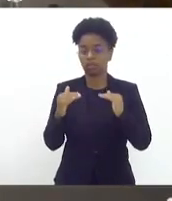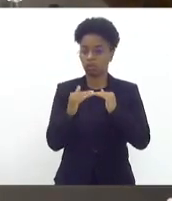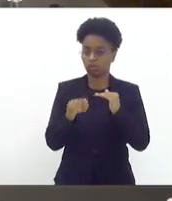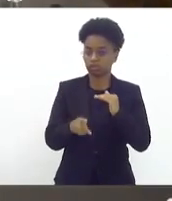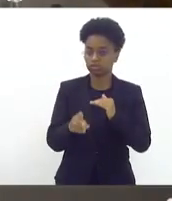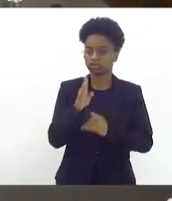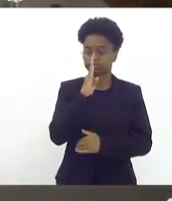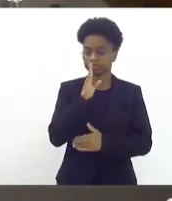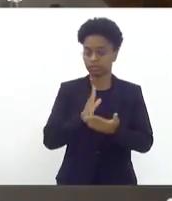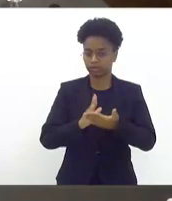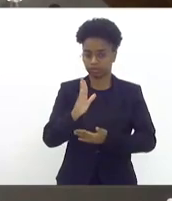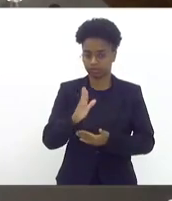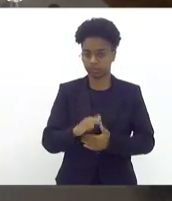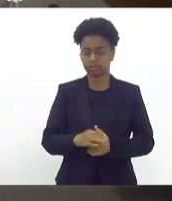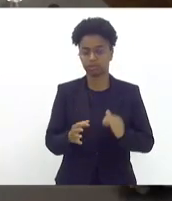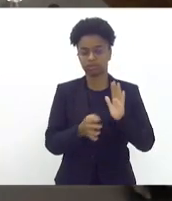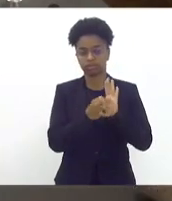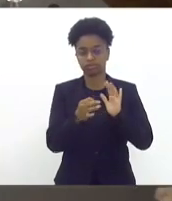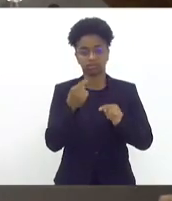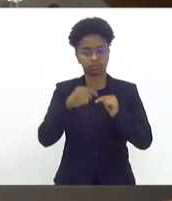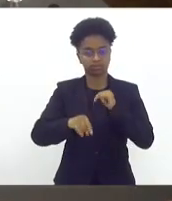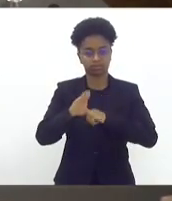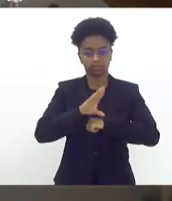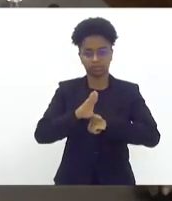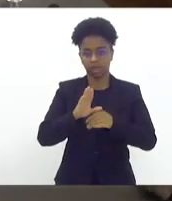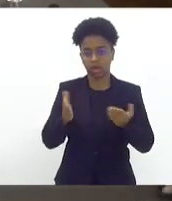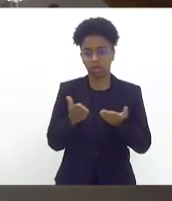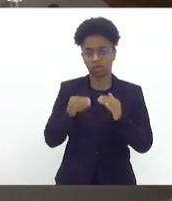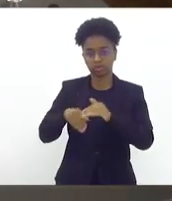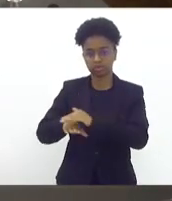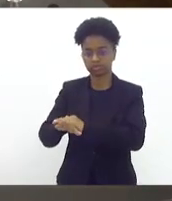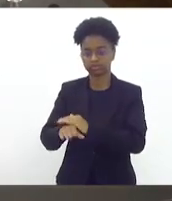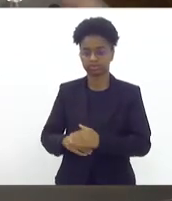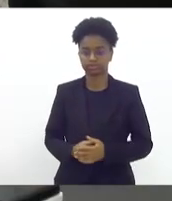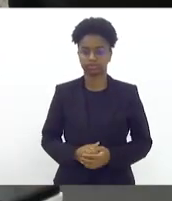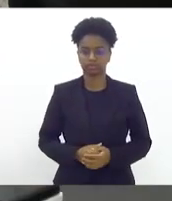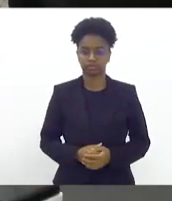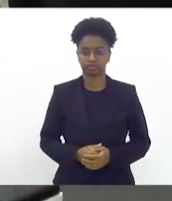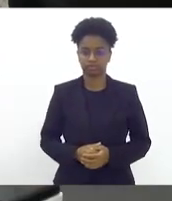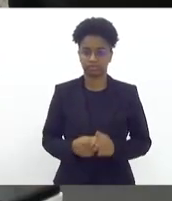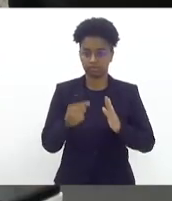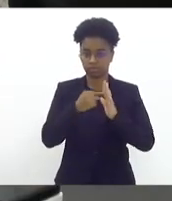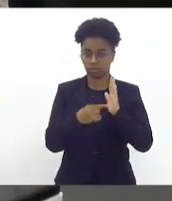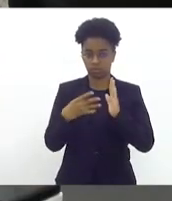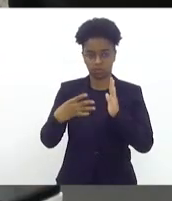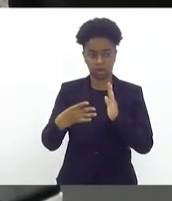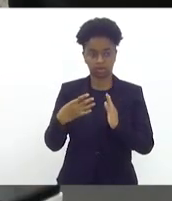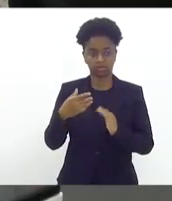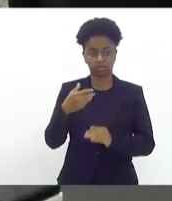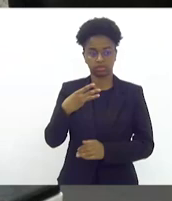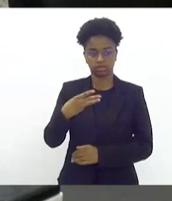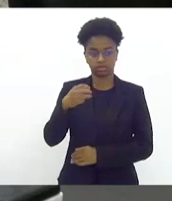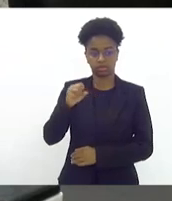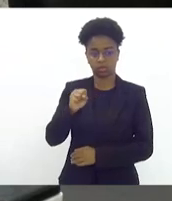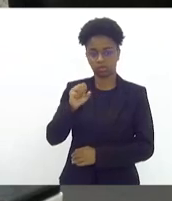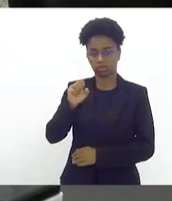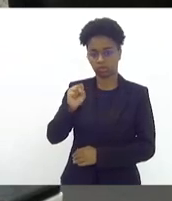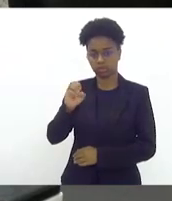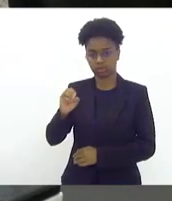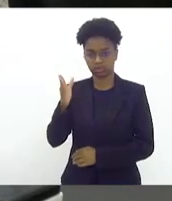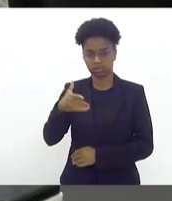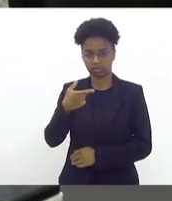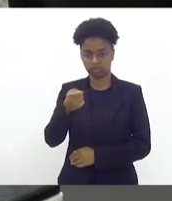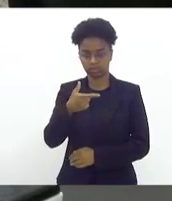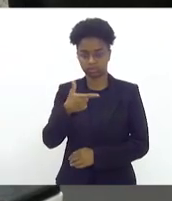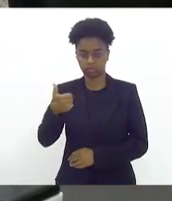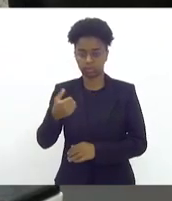aprovam, permaneçam como estão. Aprovado o parecer pela inconstitucionalidade, vai arquivo. 4 da pauta, PL 3880 de 21, de autoria do deputado